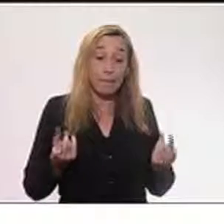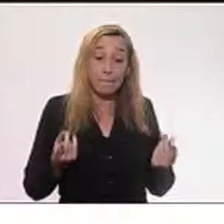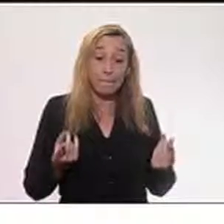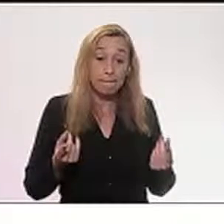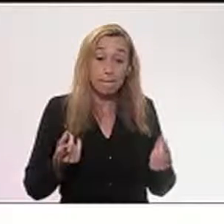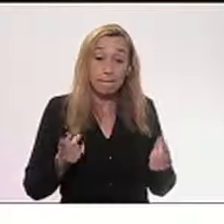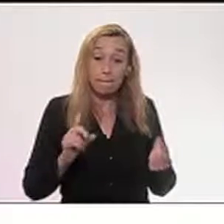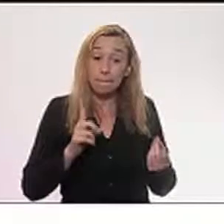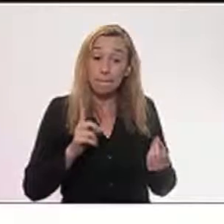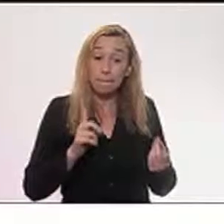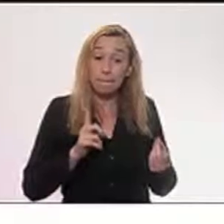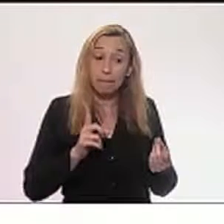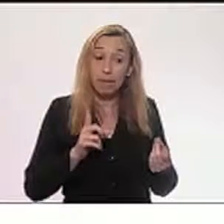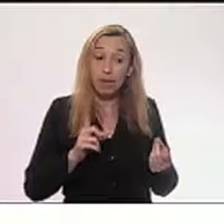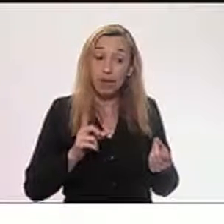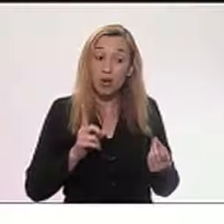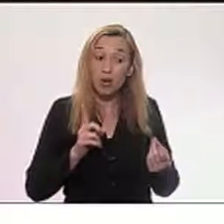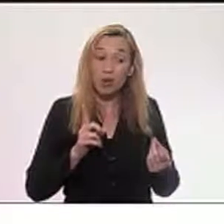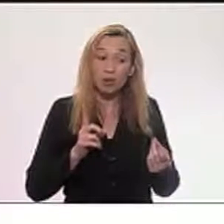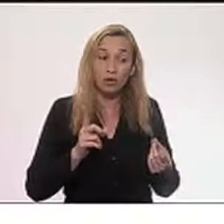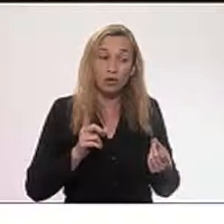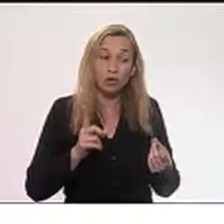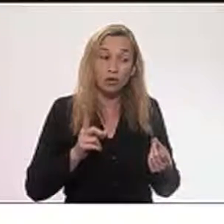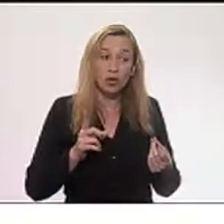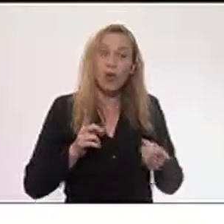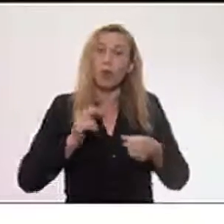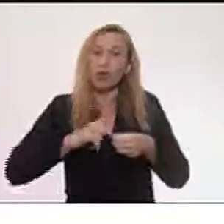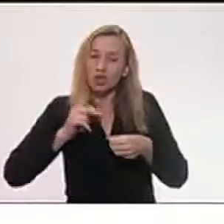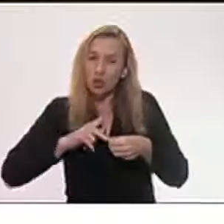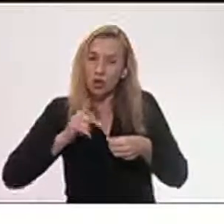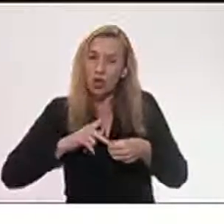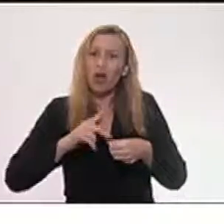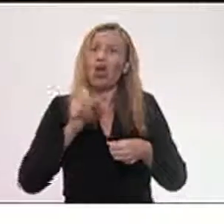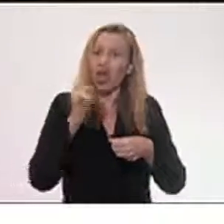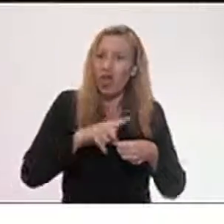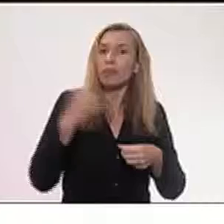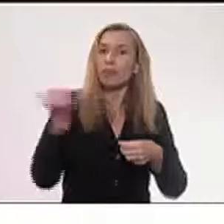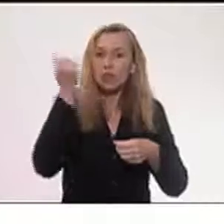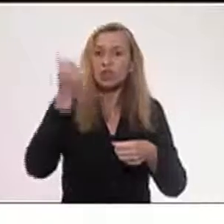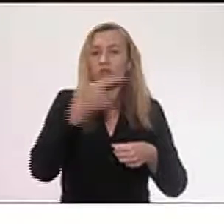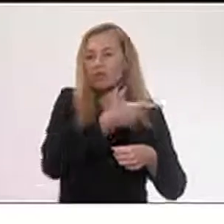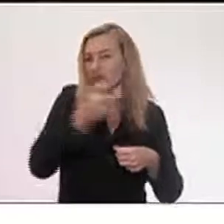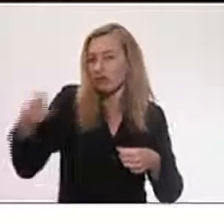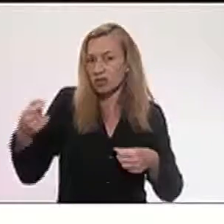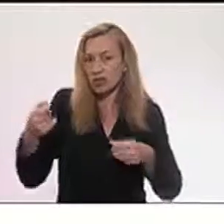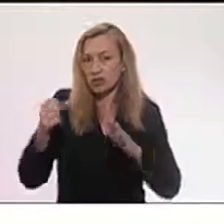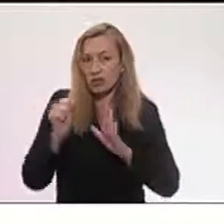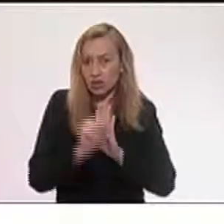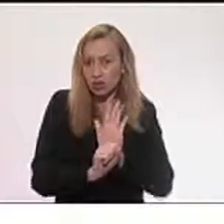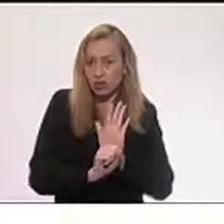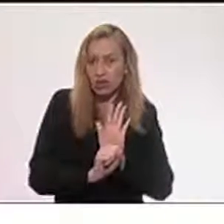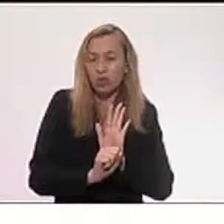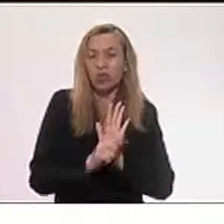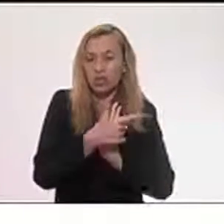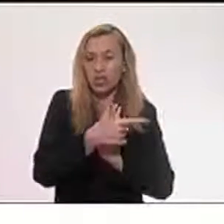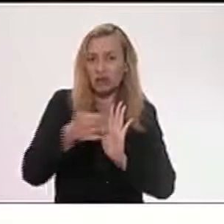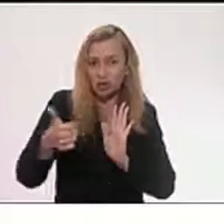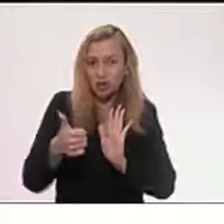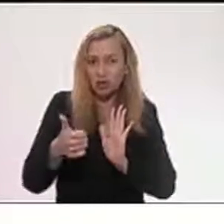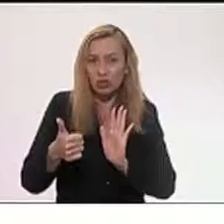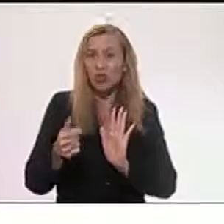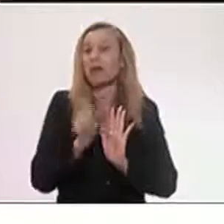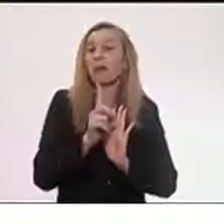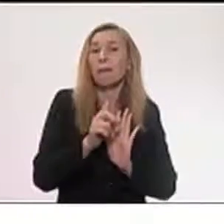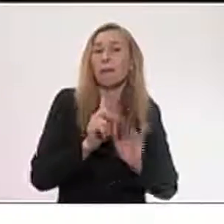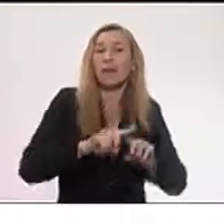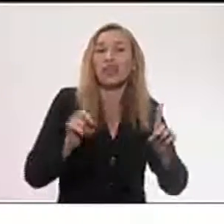sempre durará. Veja a questão do petróleo, ainda será importante no século XXI, mas é um combustível fóssil, alguma coisa que